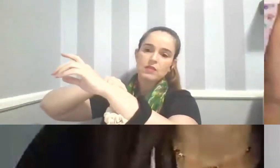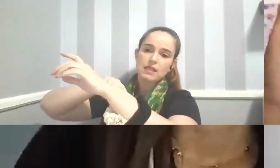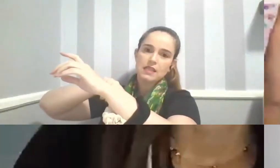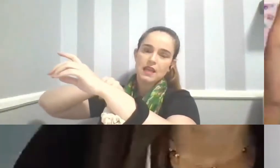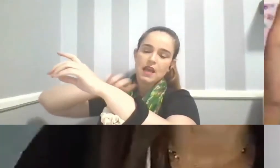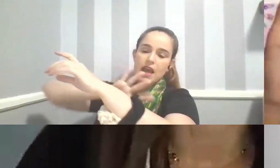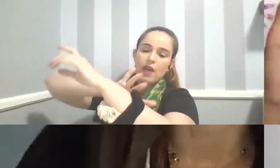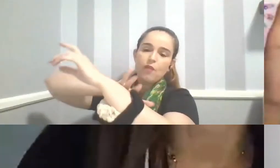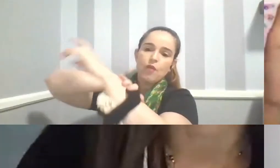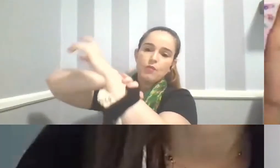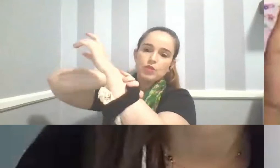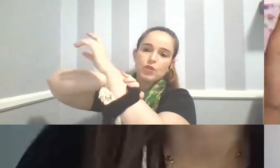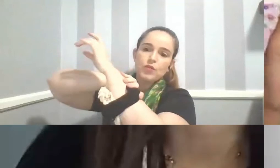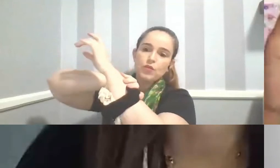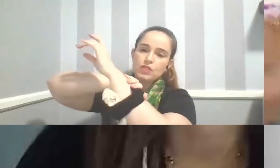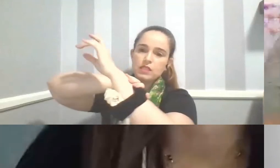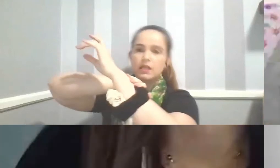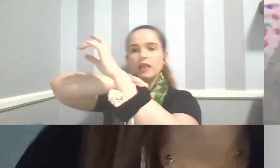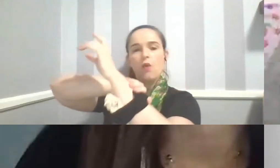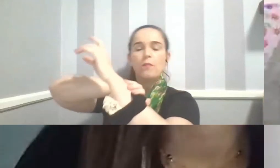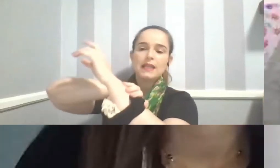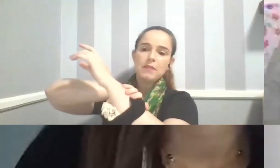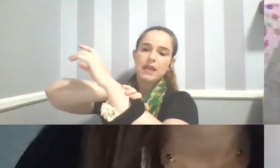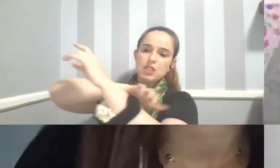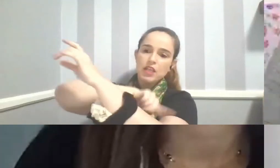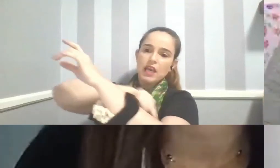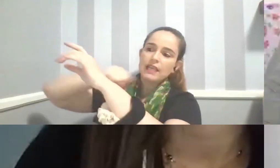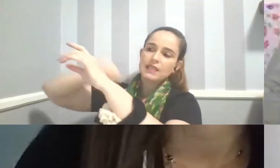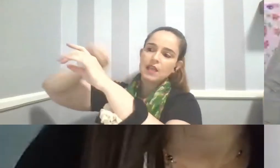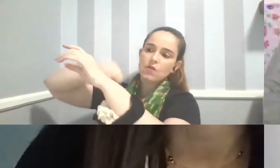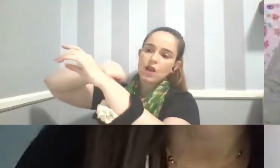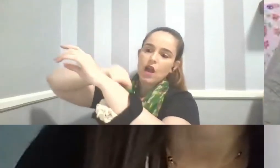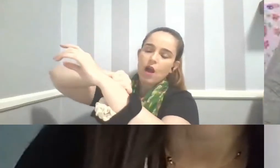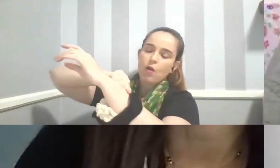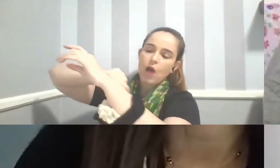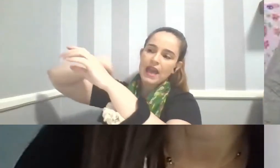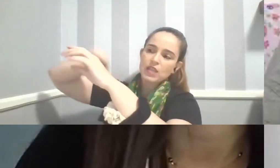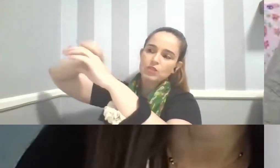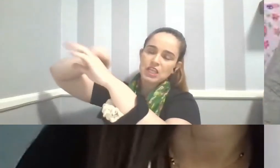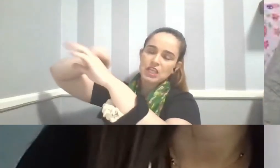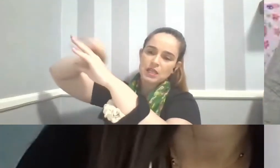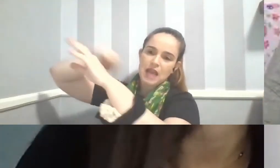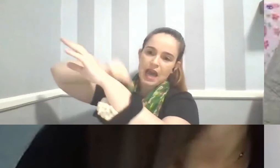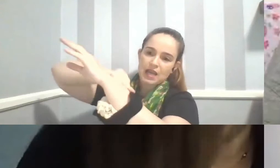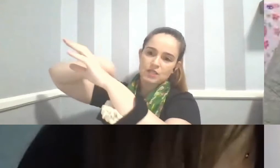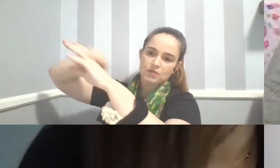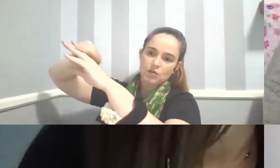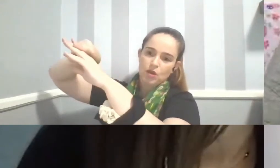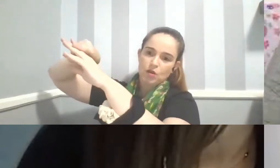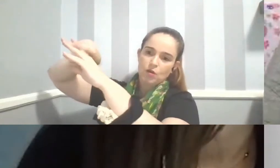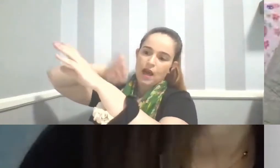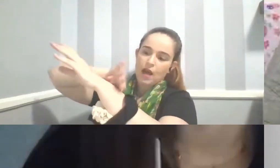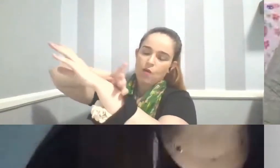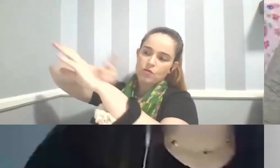que vai acontecer? Eu vou obstruir o fluxo de sangue completamente. Então, o resto da extremidade,